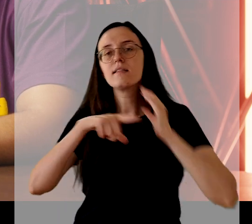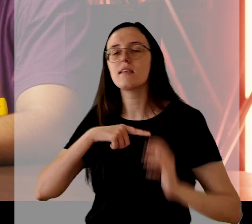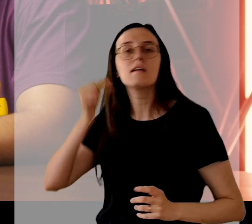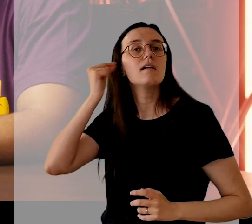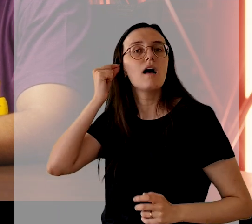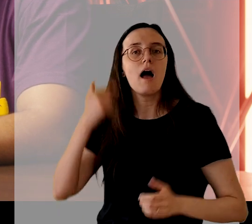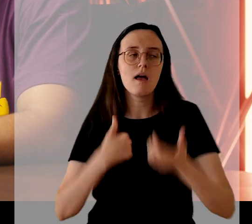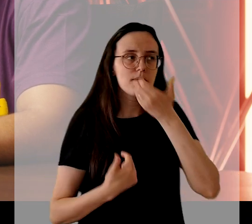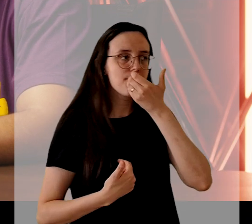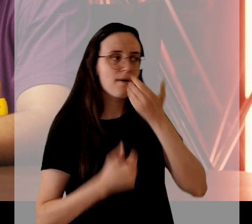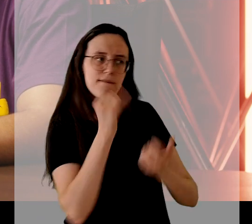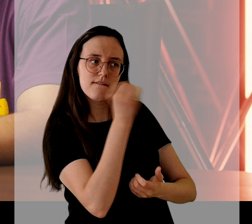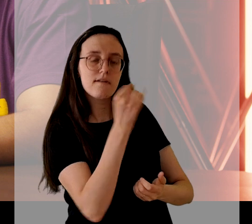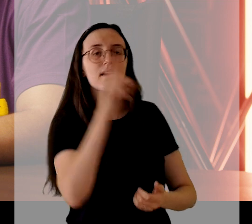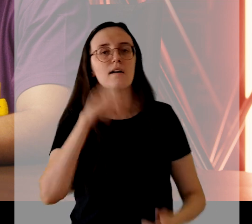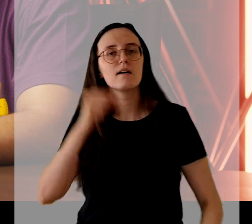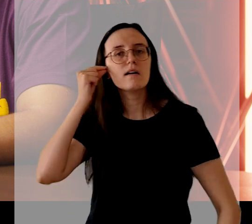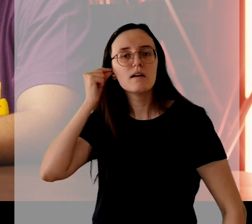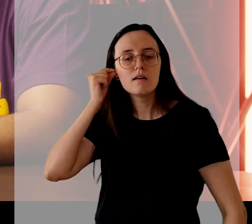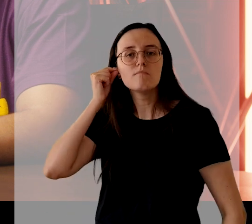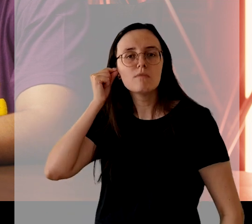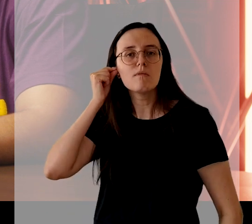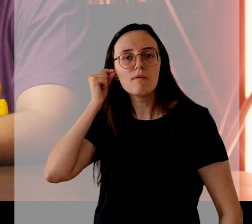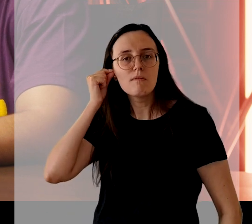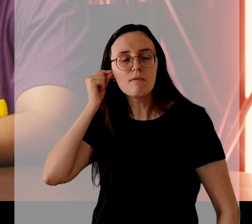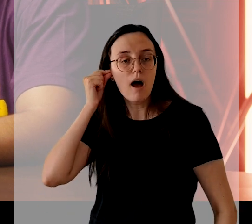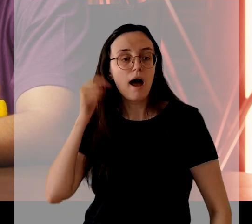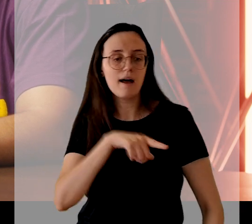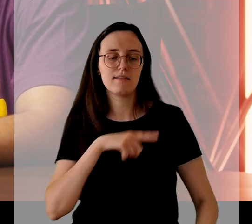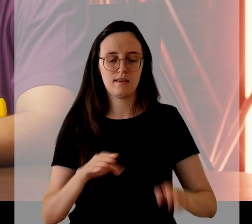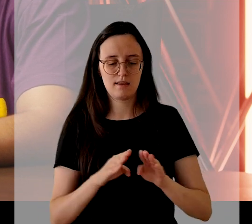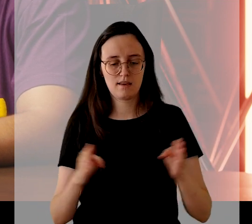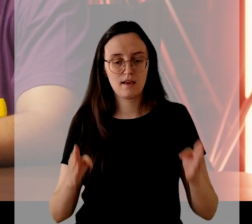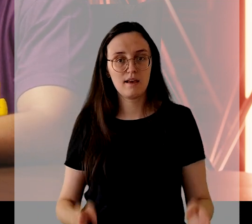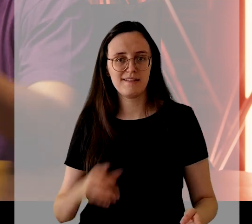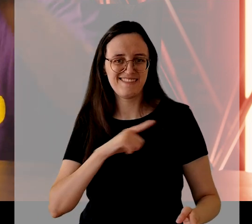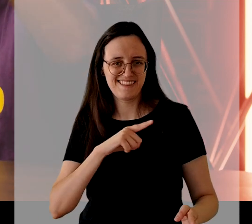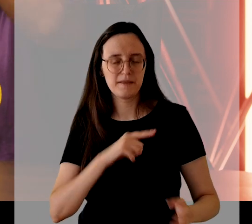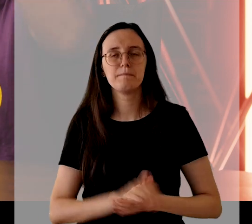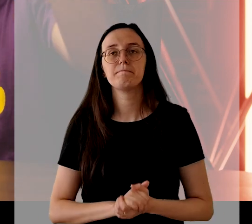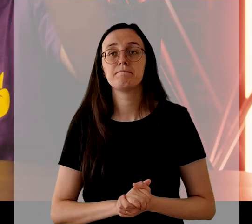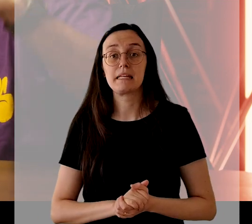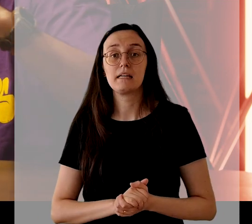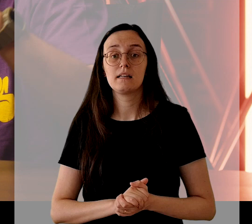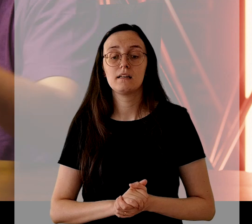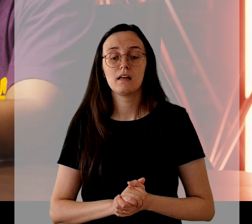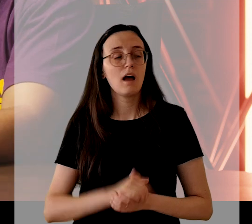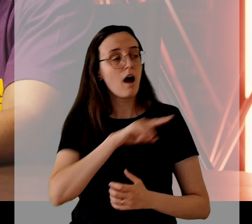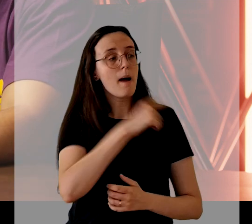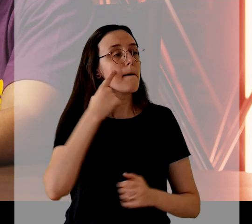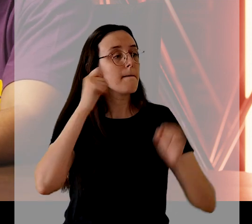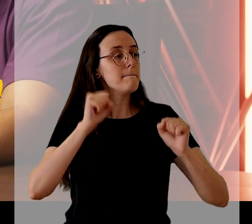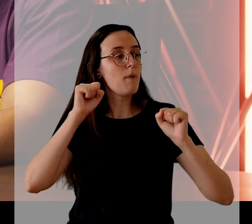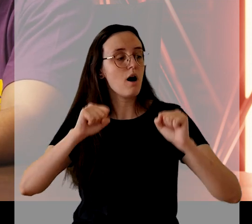microfonista está com um ponto. E eu me comunico com ele através do microfone que tem no carrinho. E tendo o quadro, eu consigo